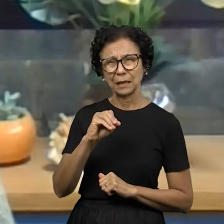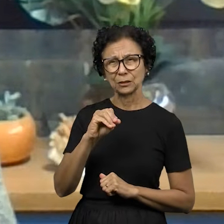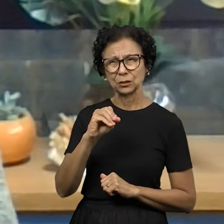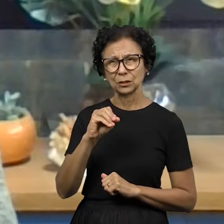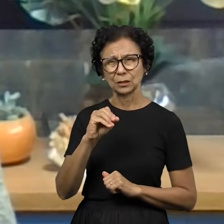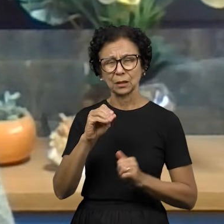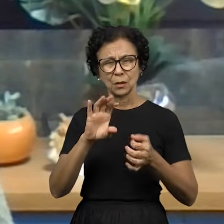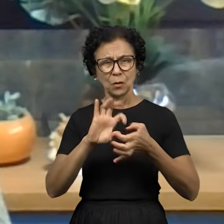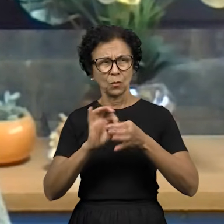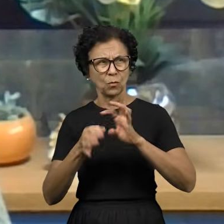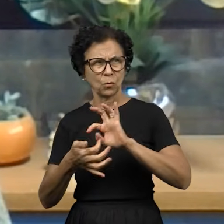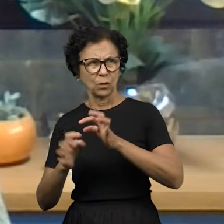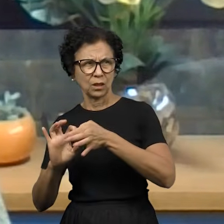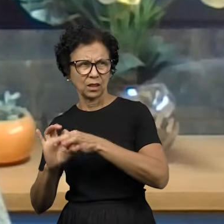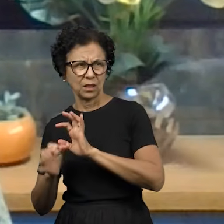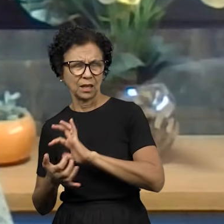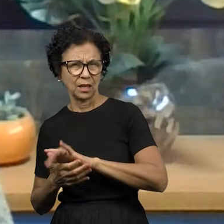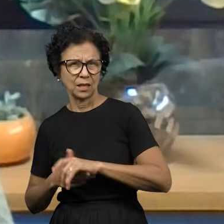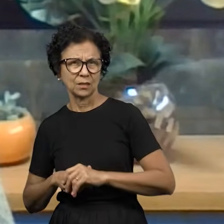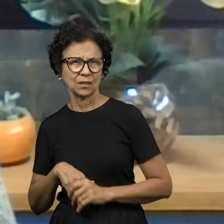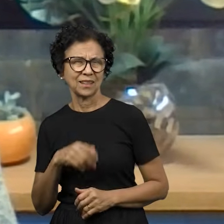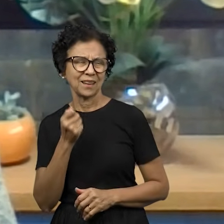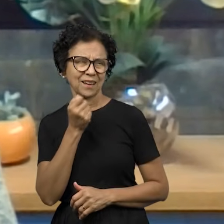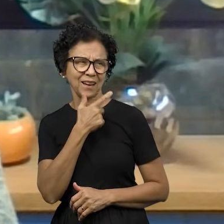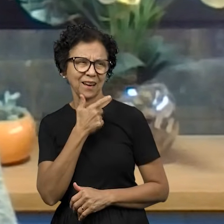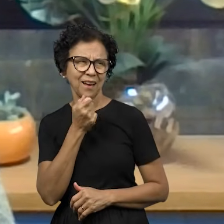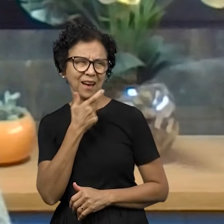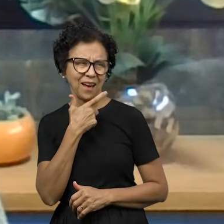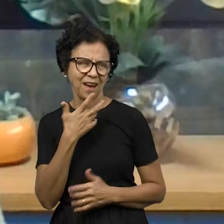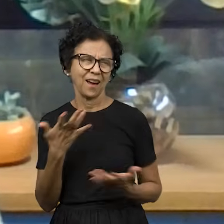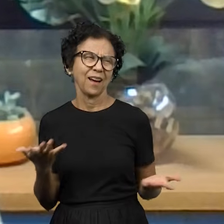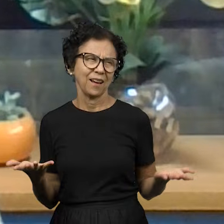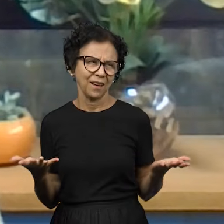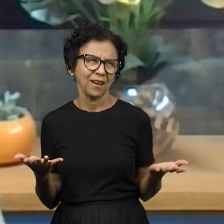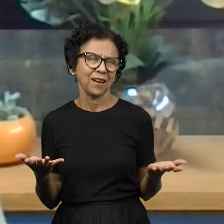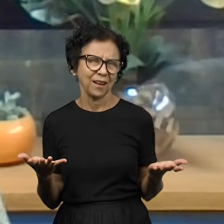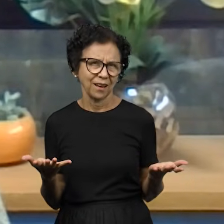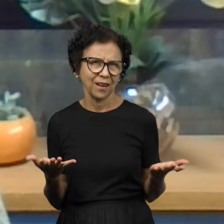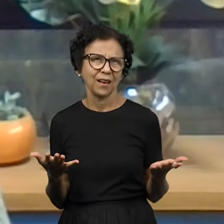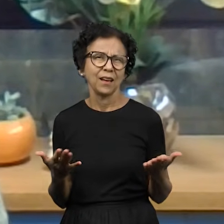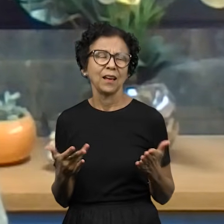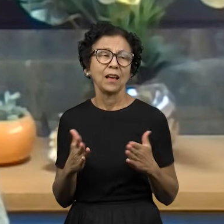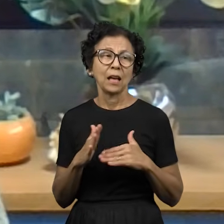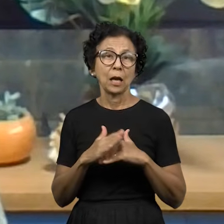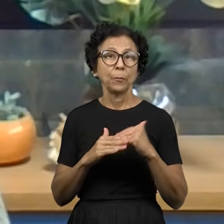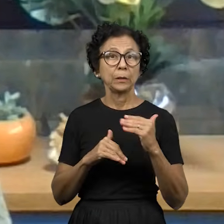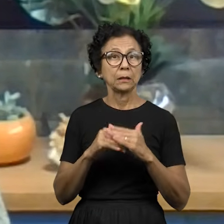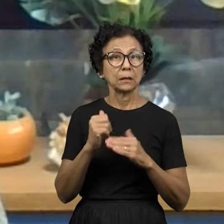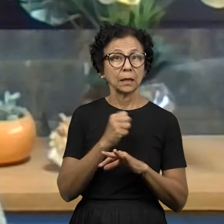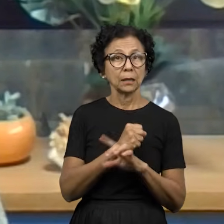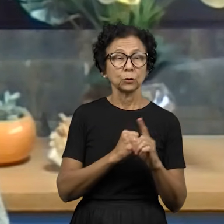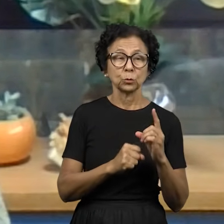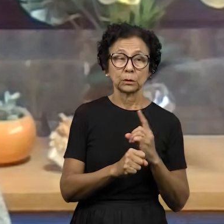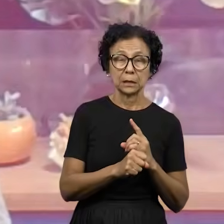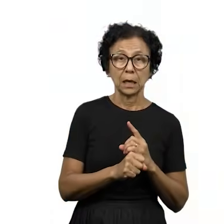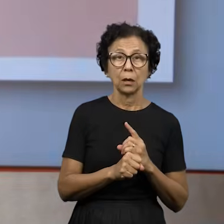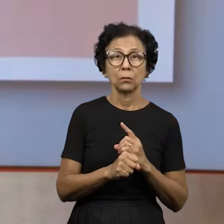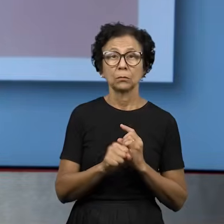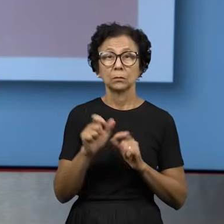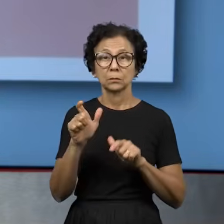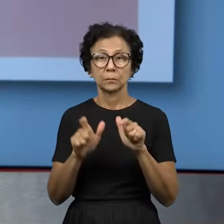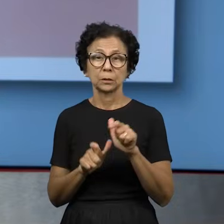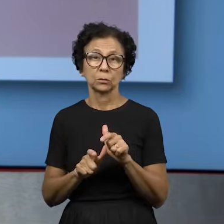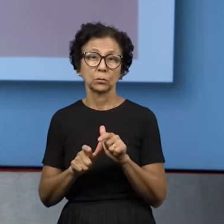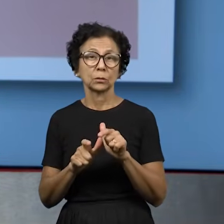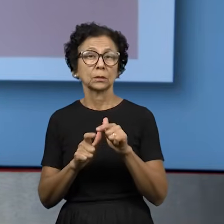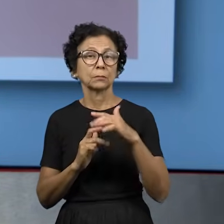linguagem, como ironia, sarcasmo, a habilidade social dessas pessoas está comprometida. O que